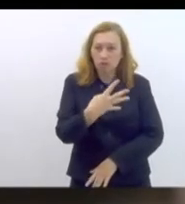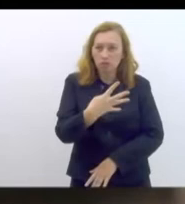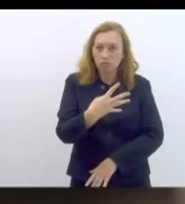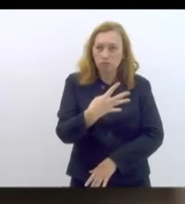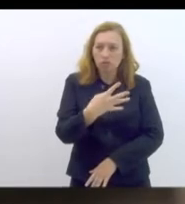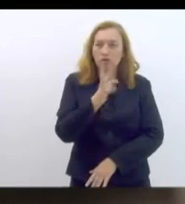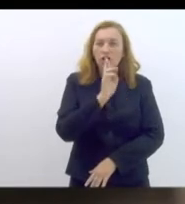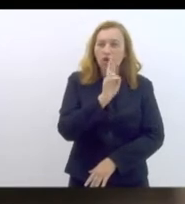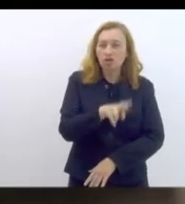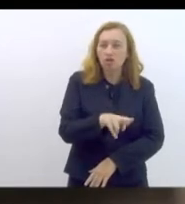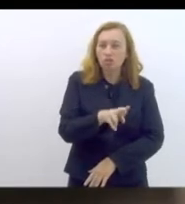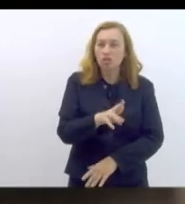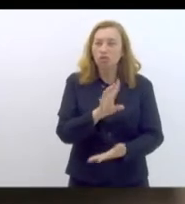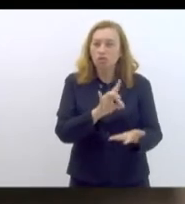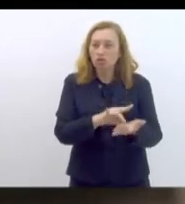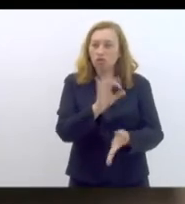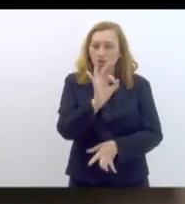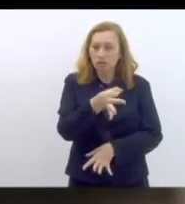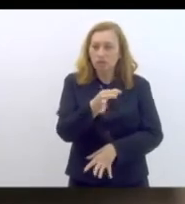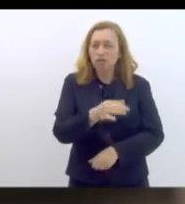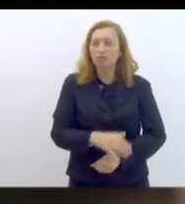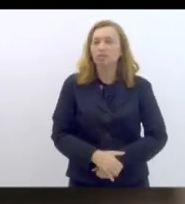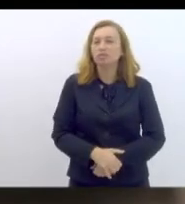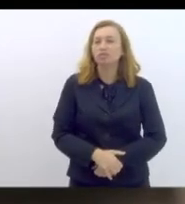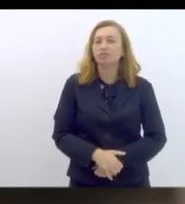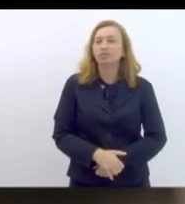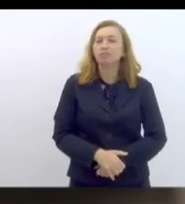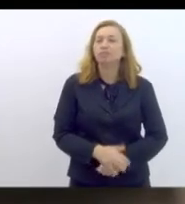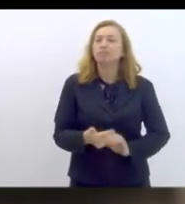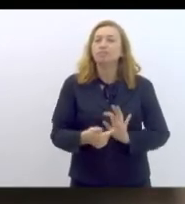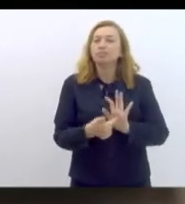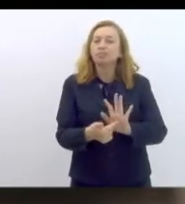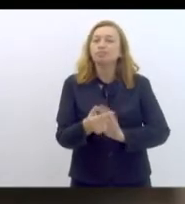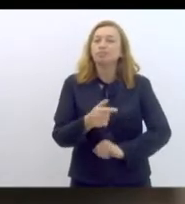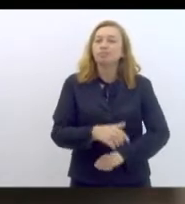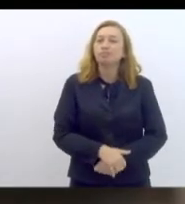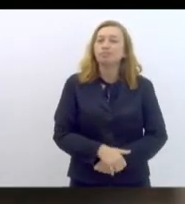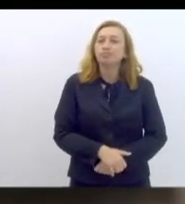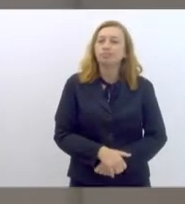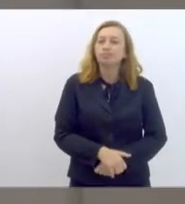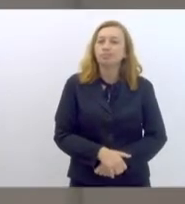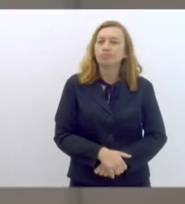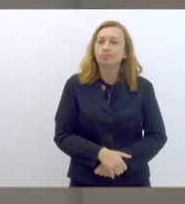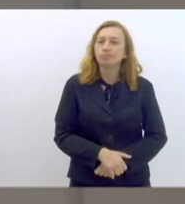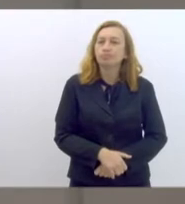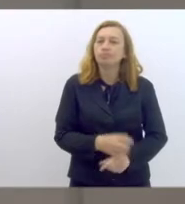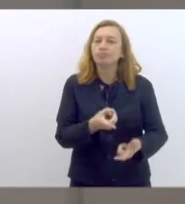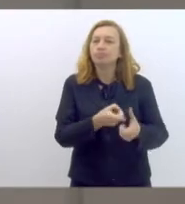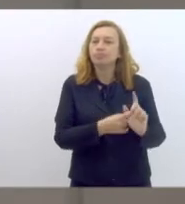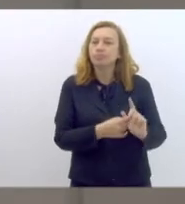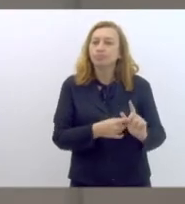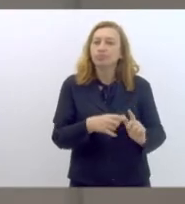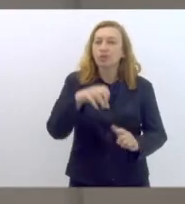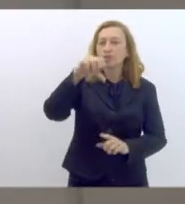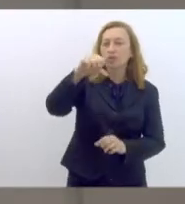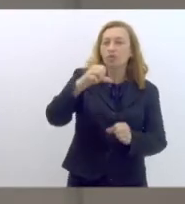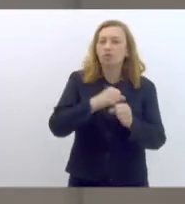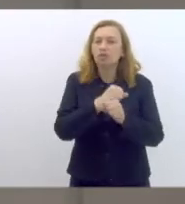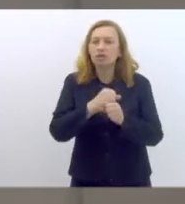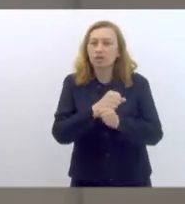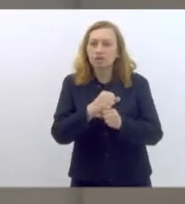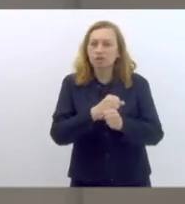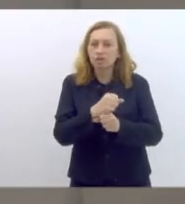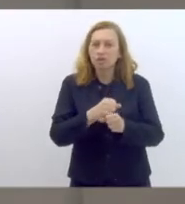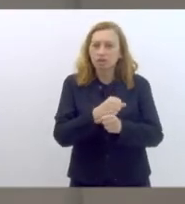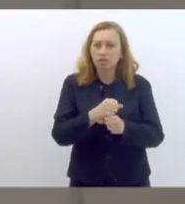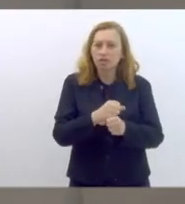a resposta está no ofício original mesmo, que aí demonstra a dívida consolidada nos próximos 9 anos, né, no novo